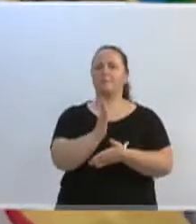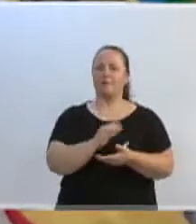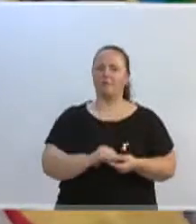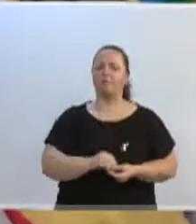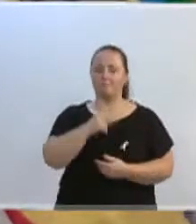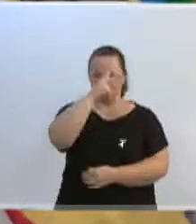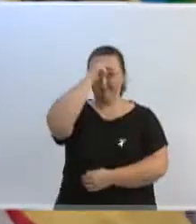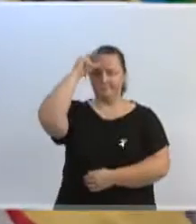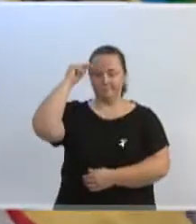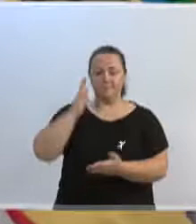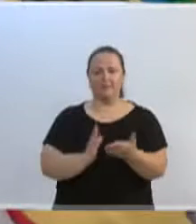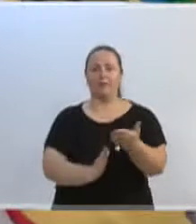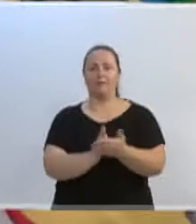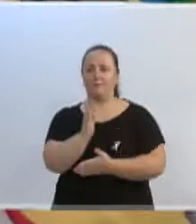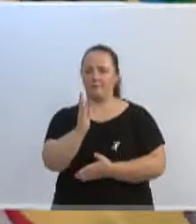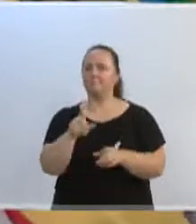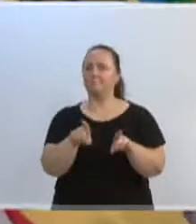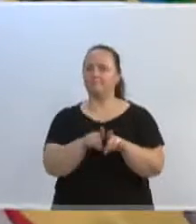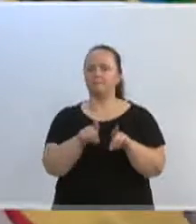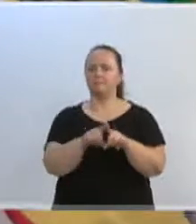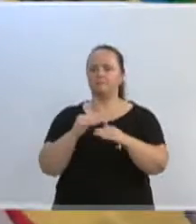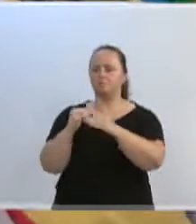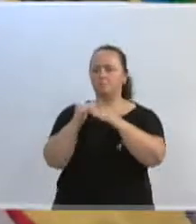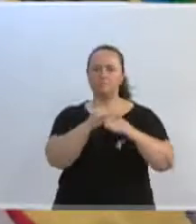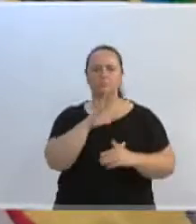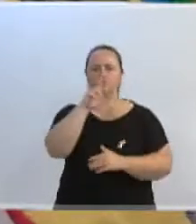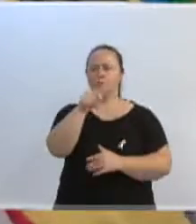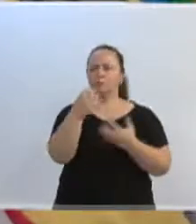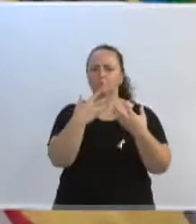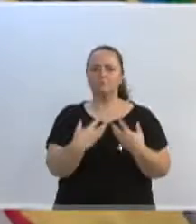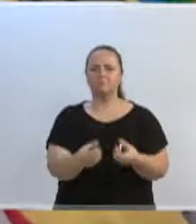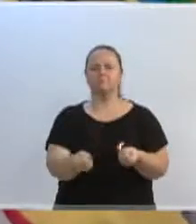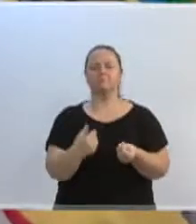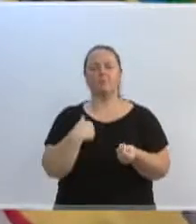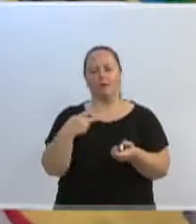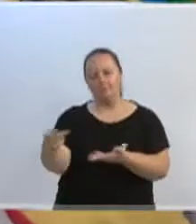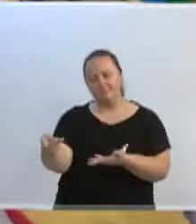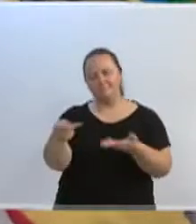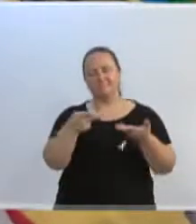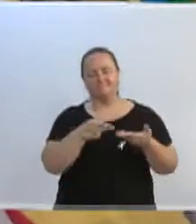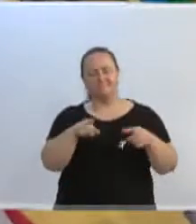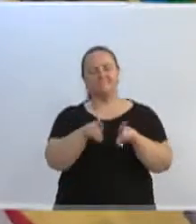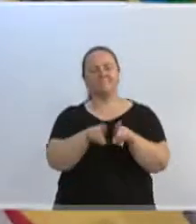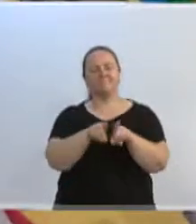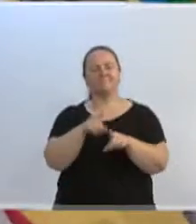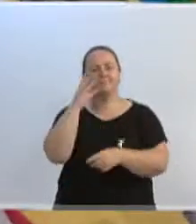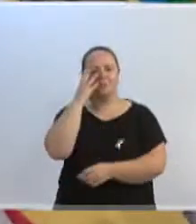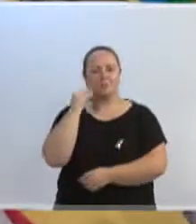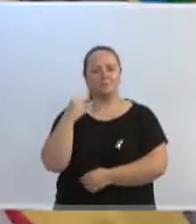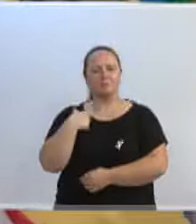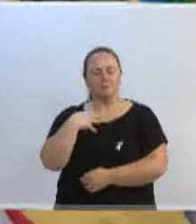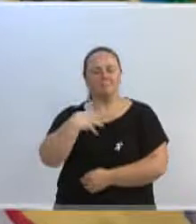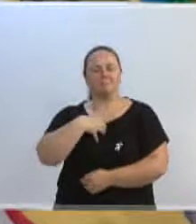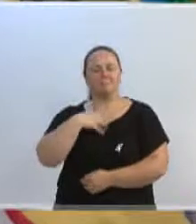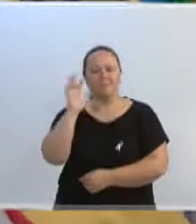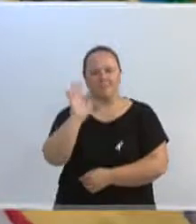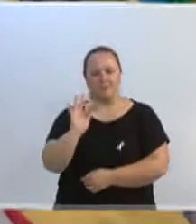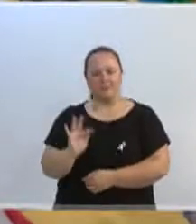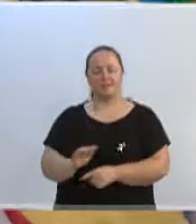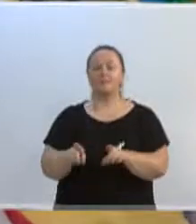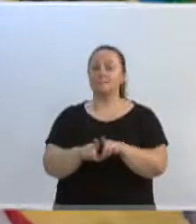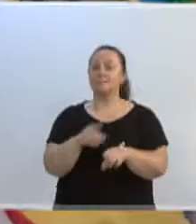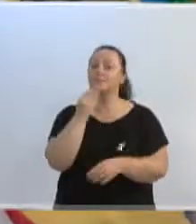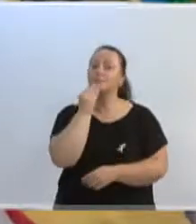pelo prefeito Napoleão e aprovado por unanimidade aqui, na qual eu tive a honra de convidar também o vereador professor Gilson e o vereador Bruno